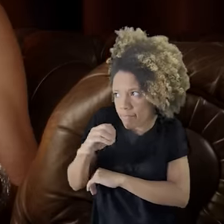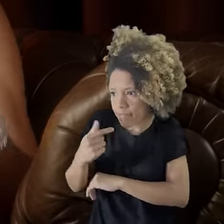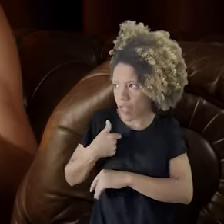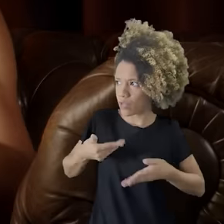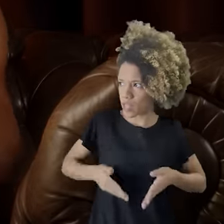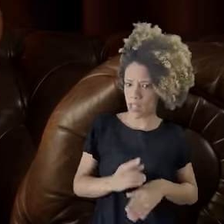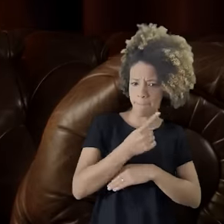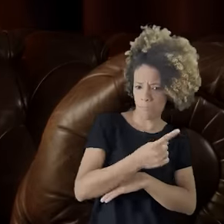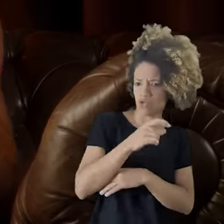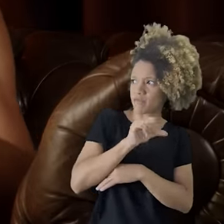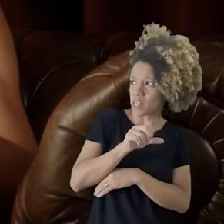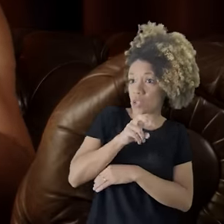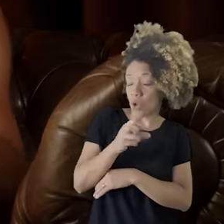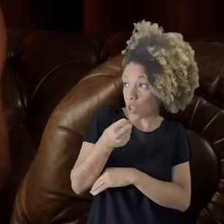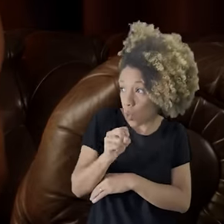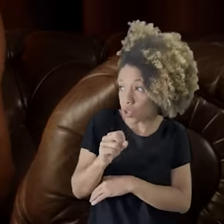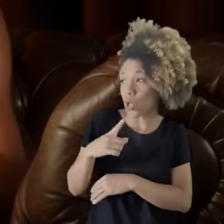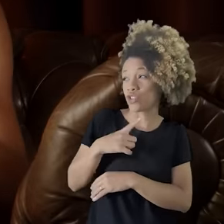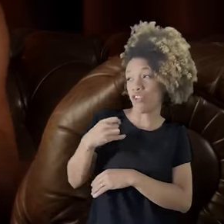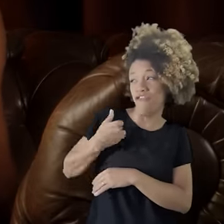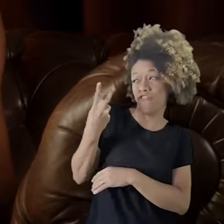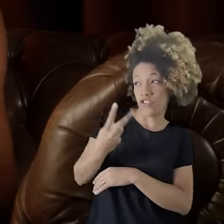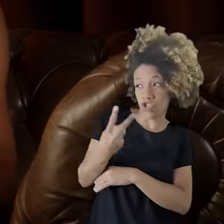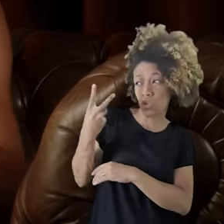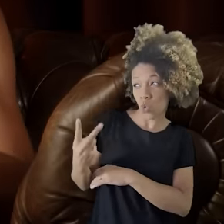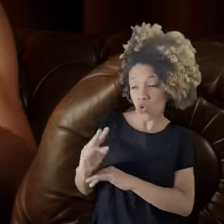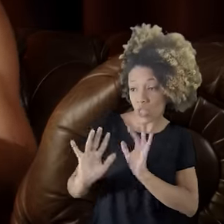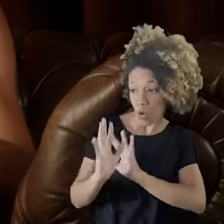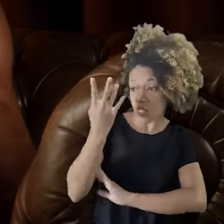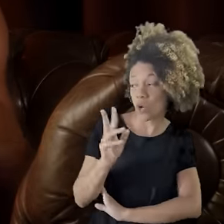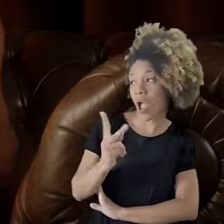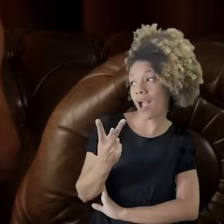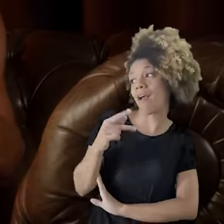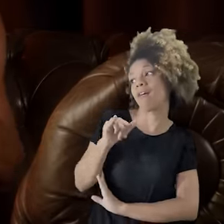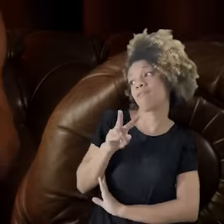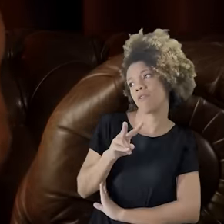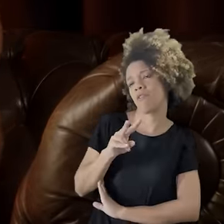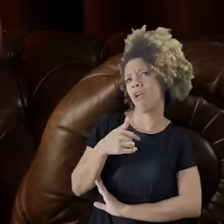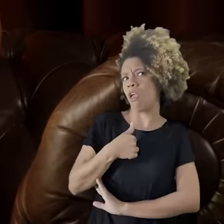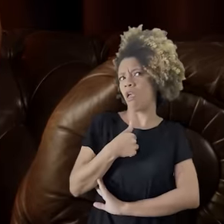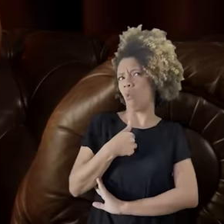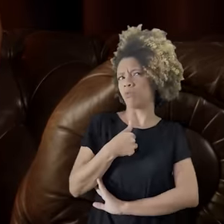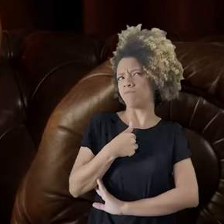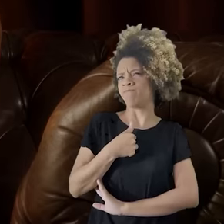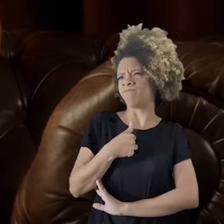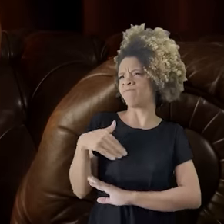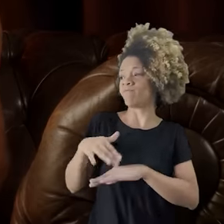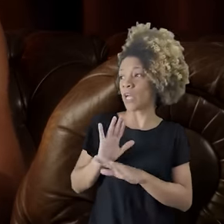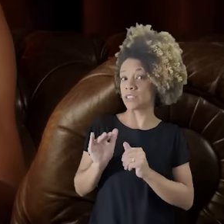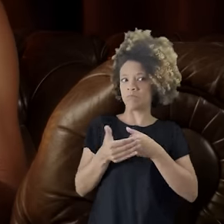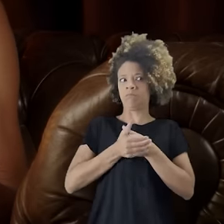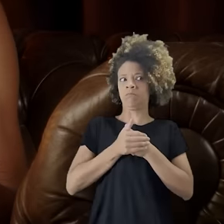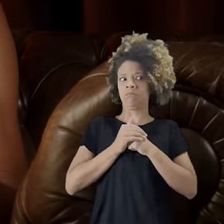então 68 78 dia 22 anos quando surgiu o HIV Foi numa época que praticamente fiquei mais